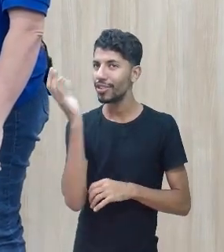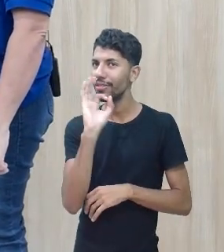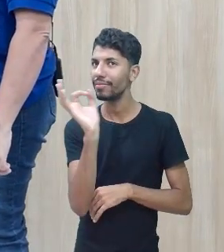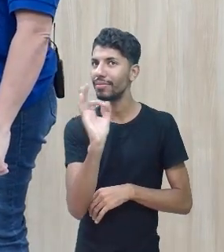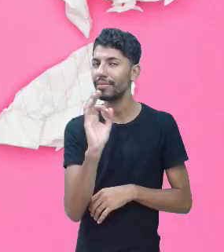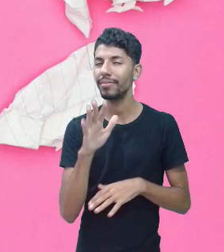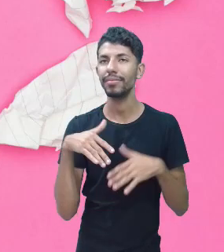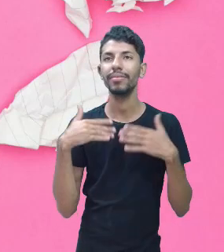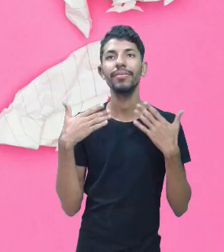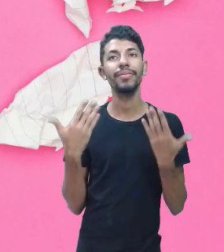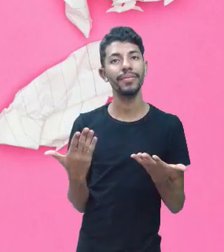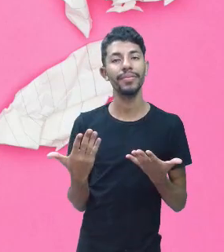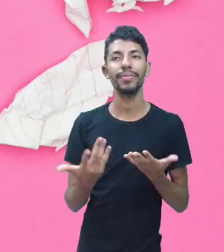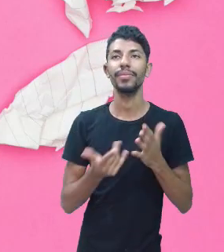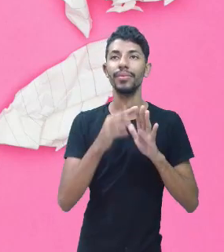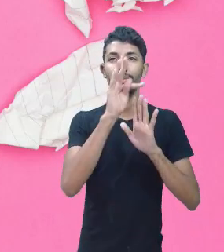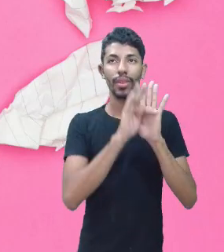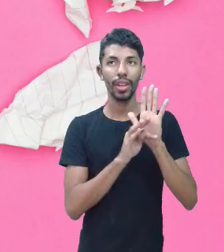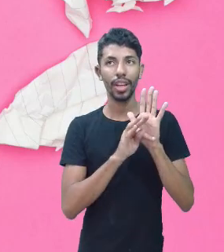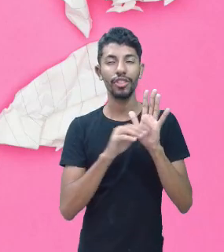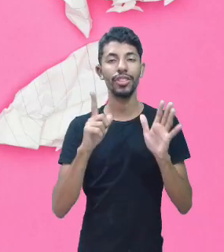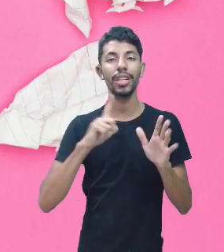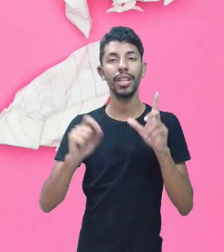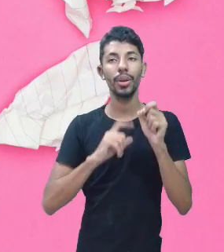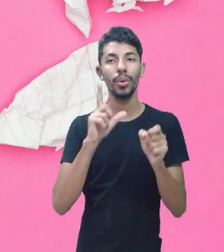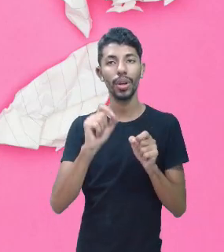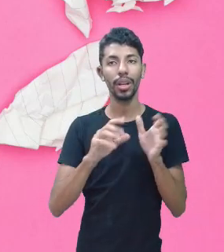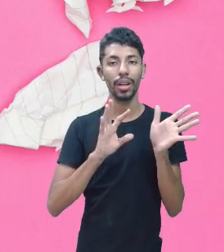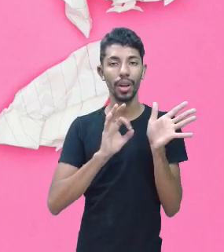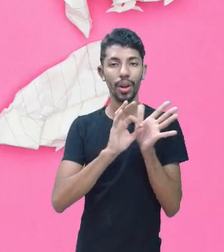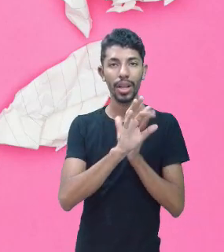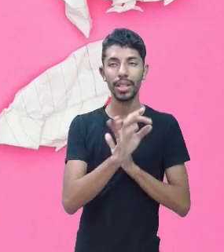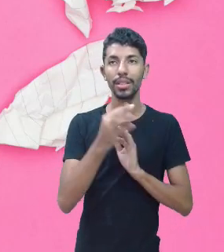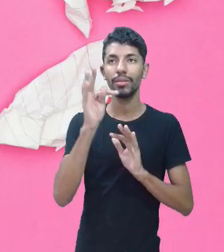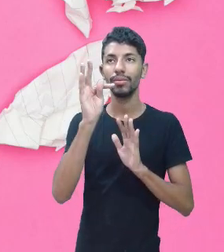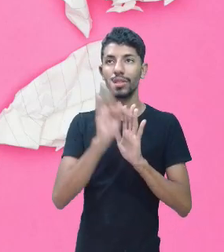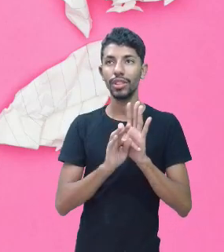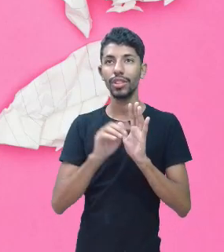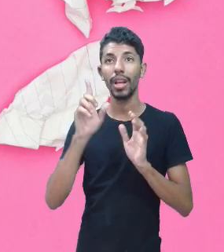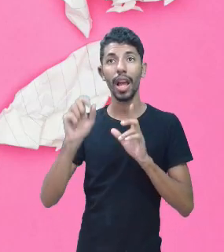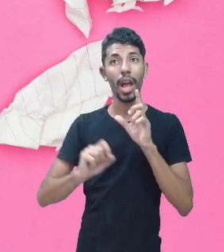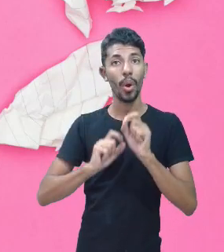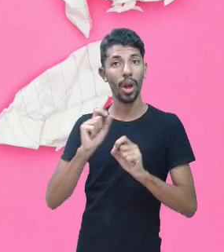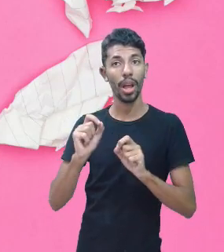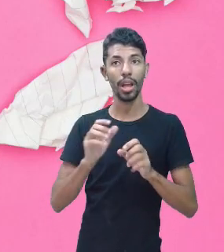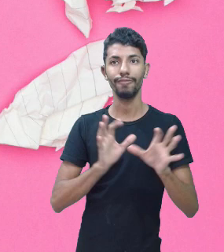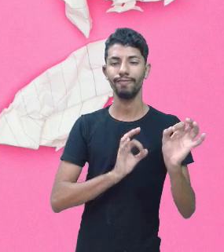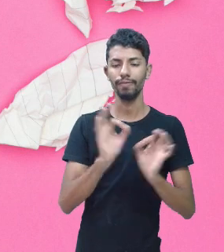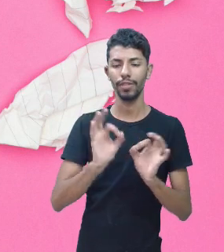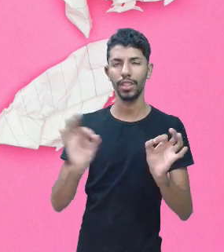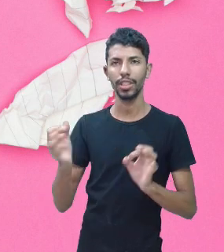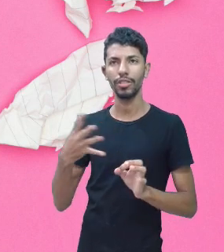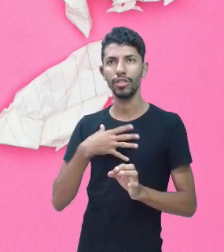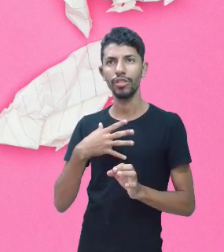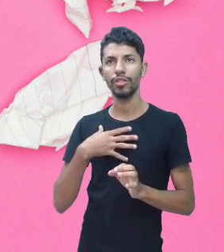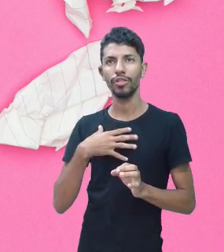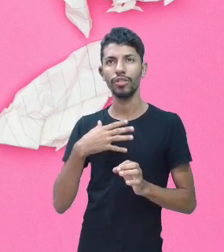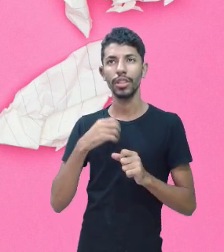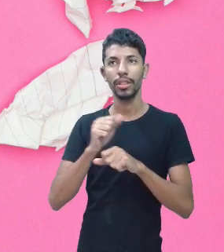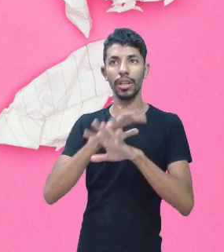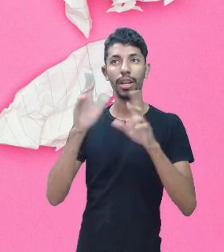Um texto com coesão textual é aquele que está organizado de forma lógica e